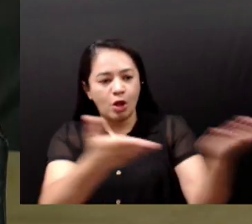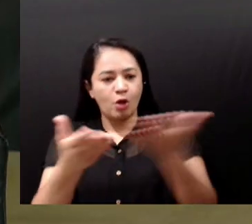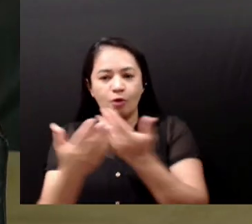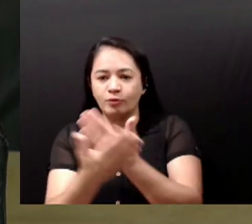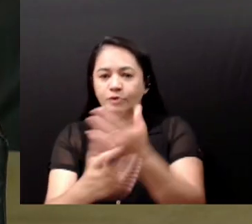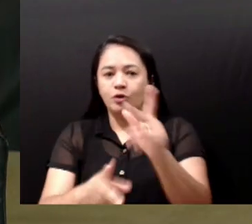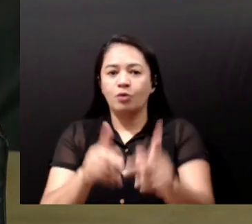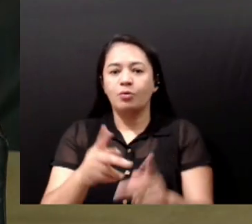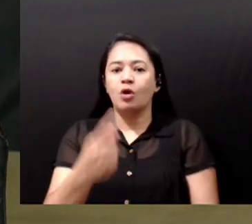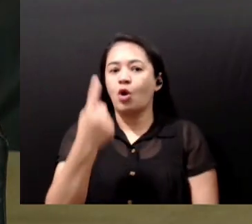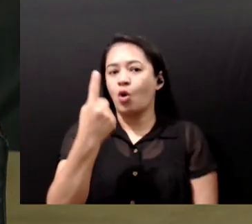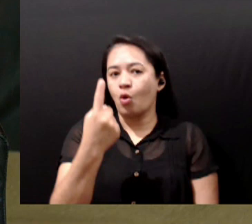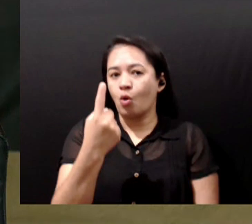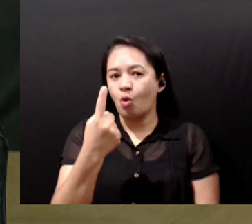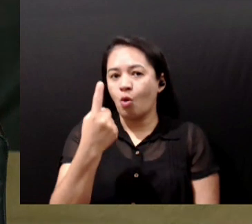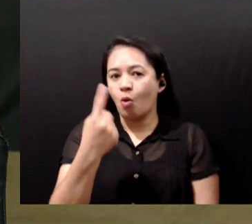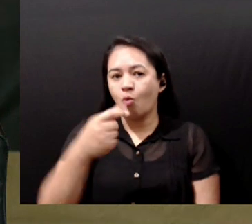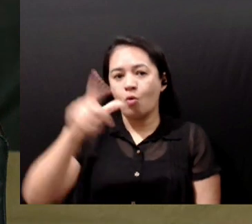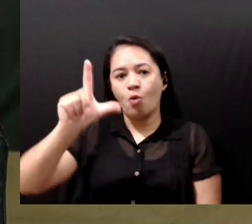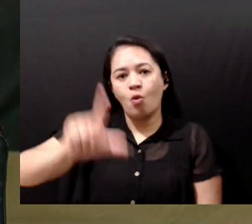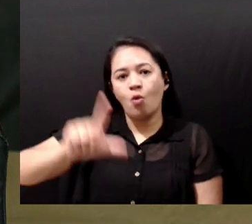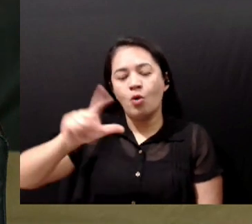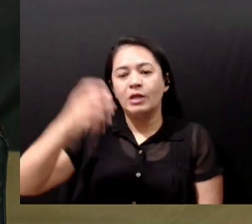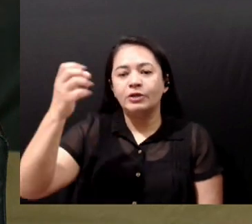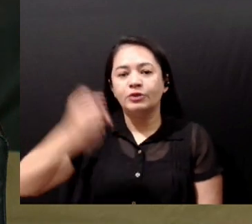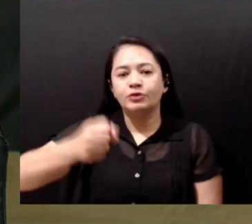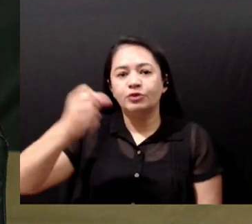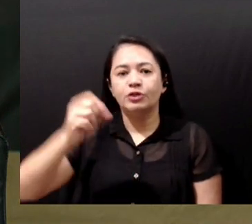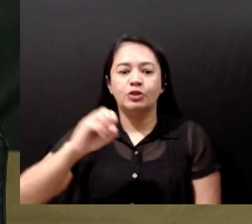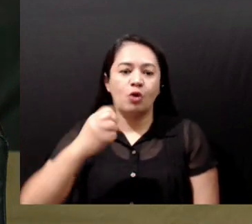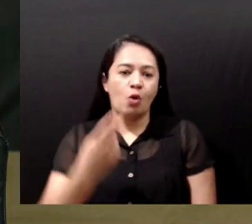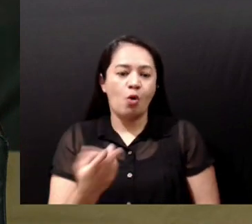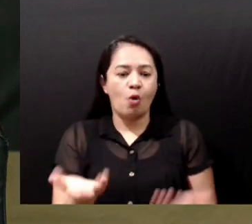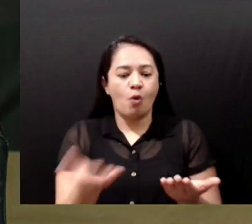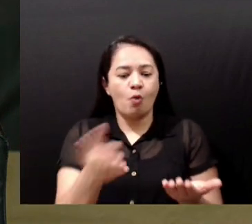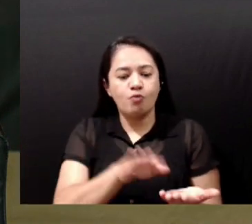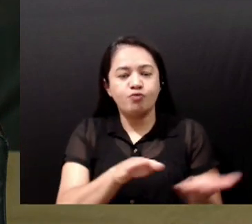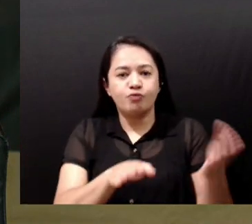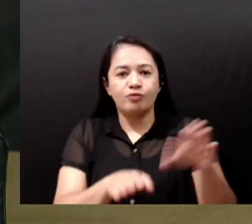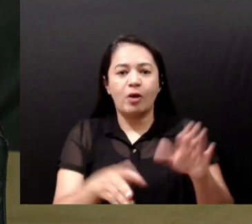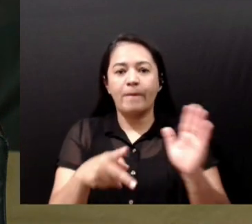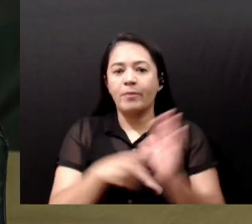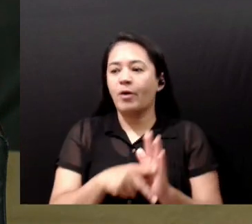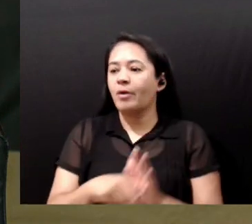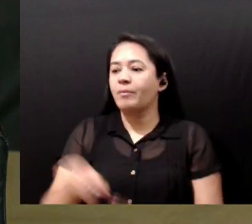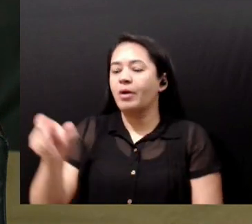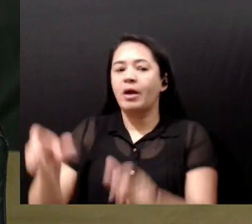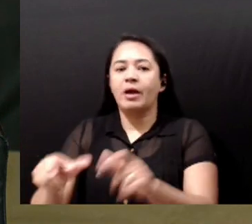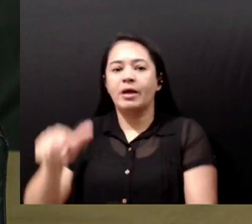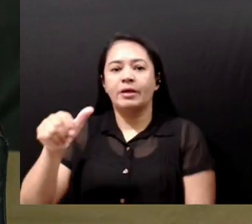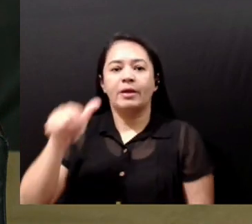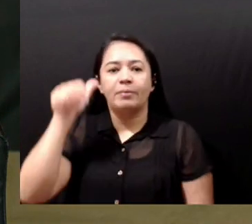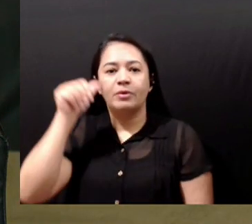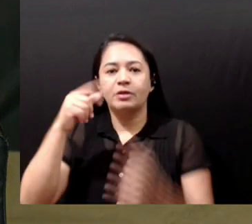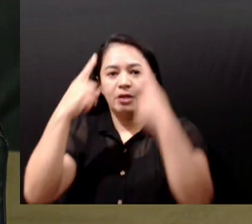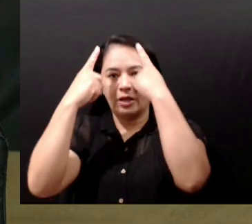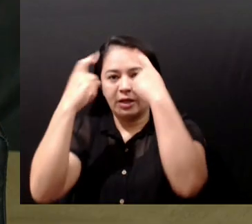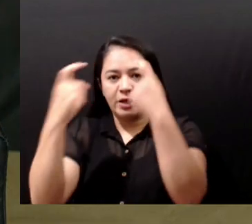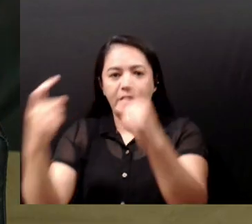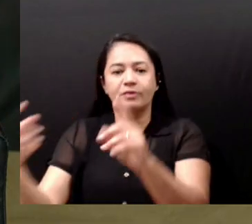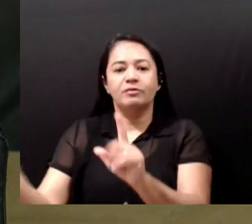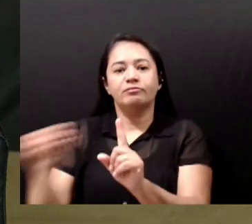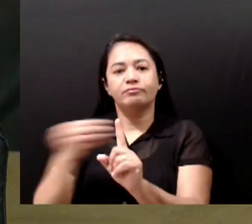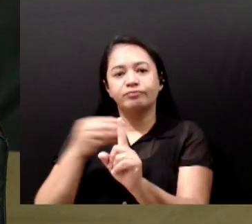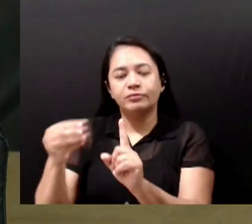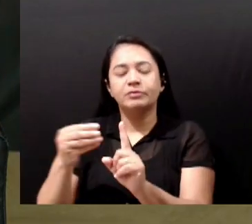ou então um pacote de fraldas que serão destinados a mulheres em situação de vulnerabilidade. Você está